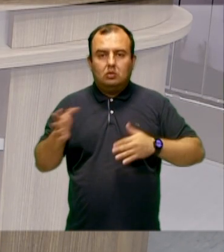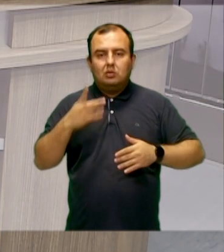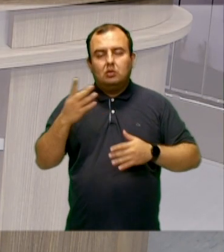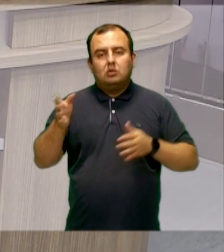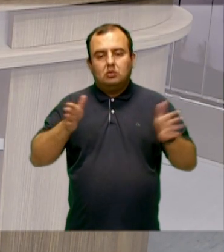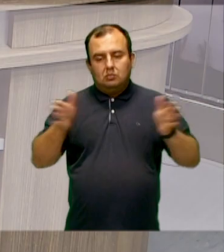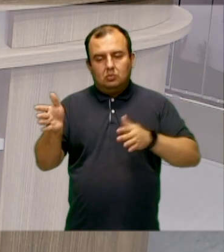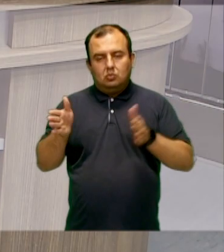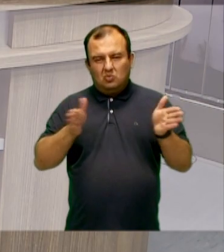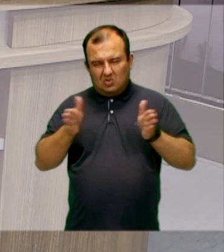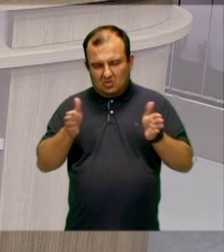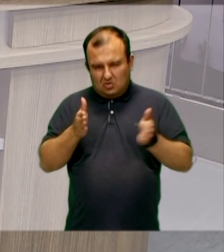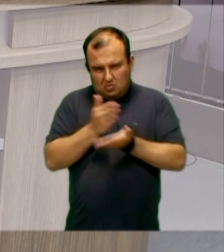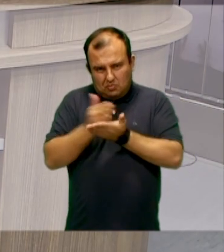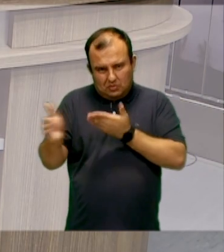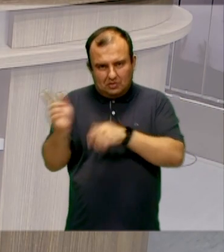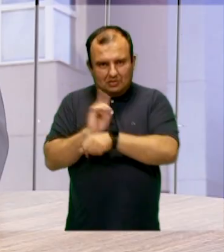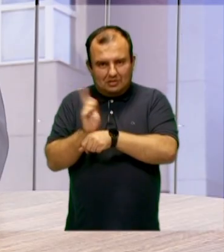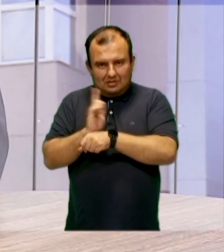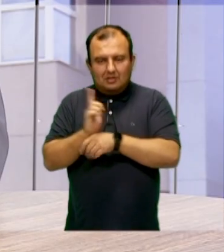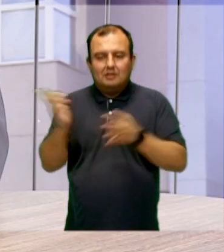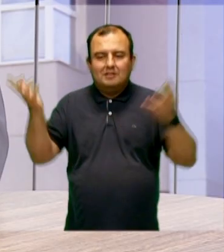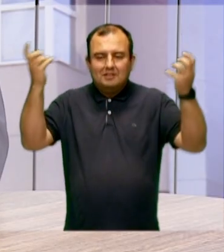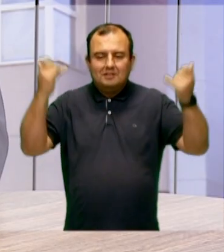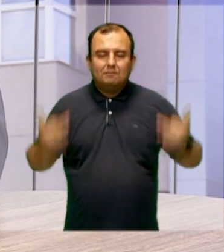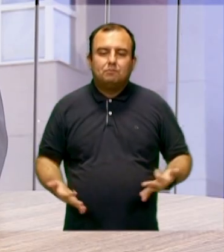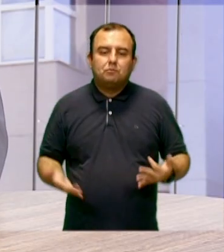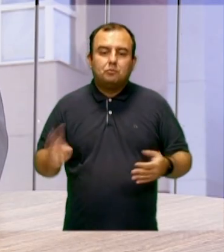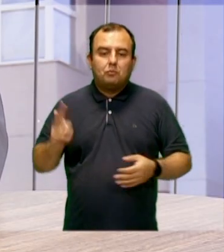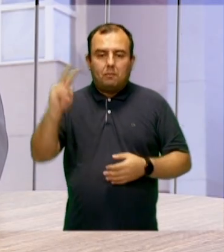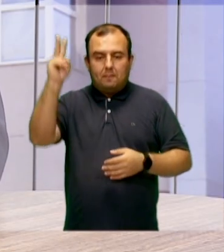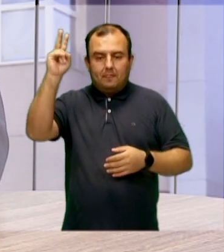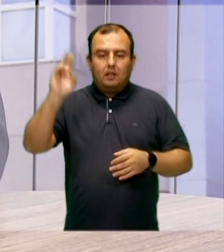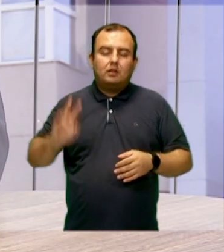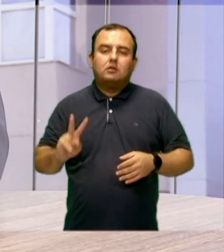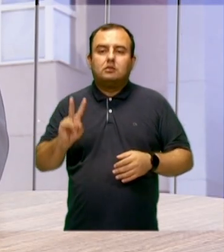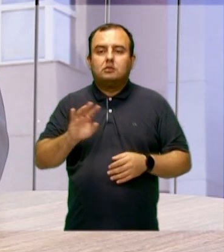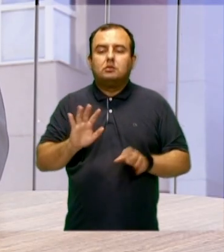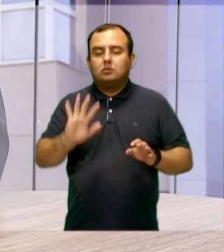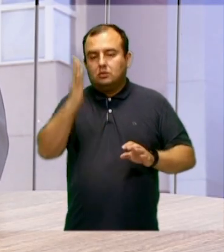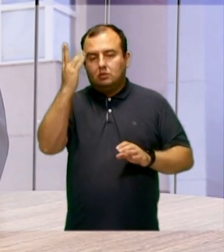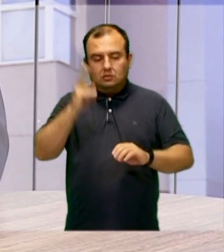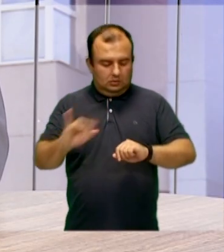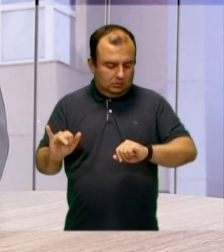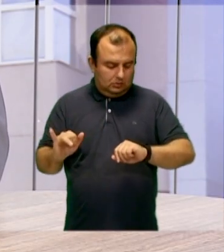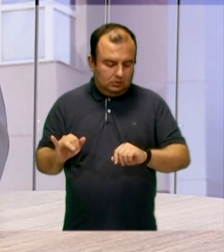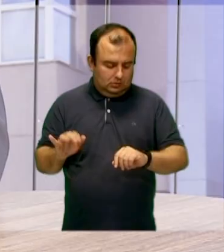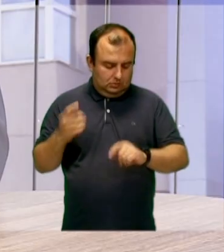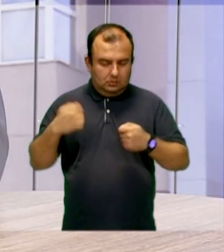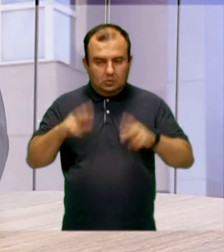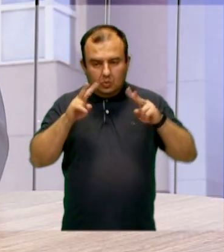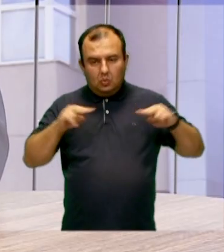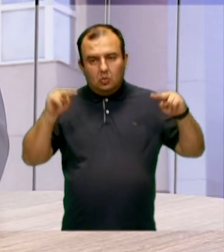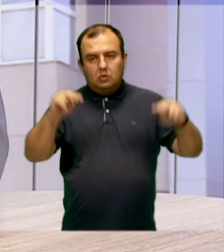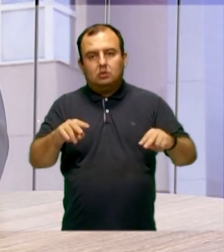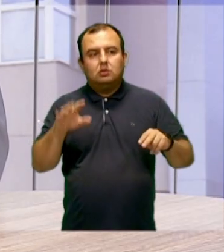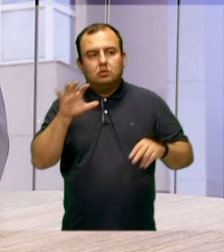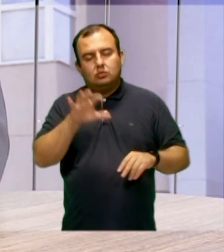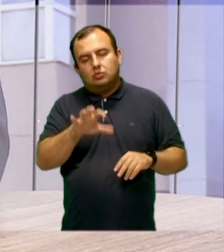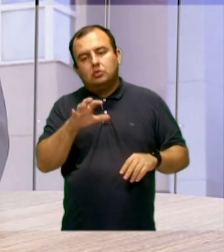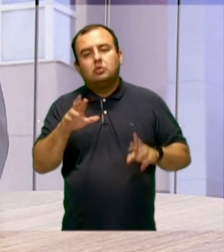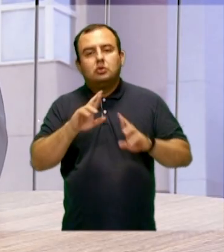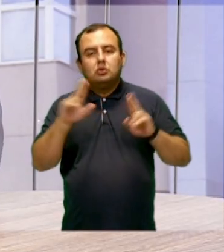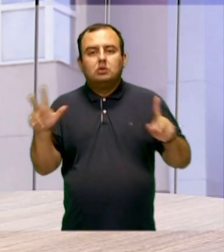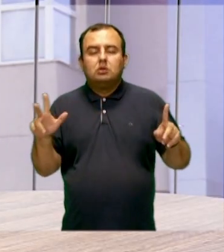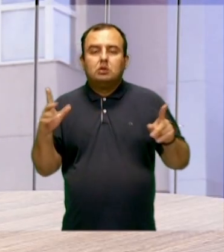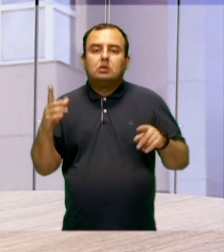meses de gestão, sabe? Como o lema que a gente usou, que a gente precisa valorizar quem faz a cidade acontecer. Então, a gente precisa olhar de uma forma diferente e que